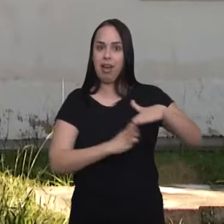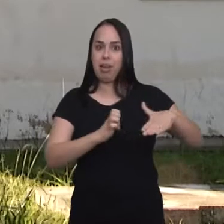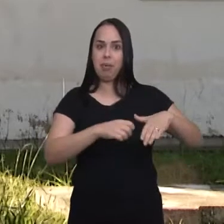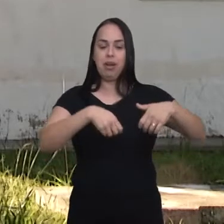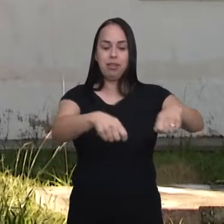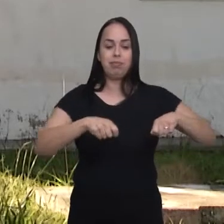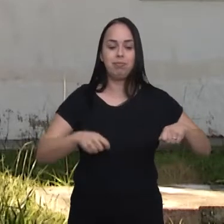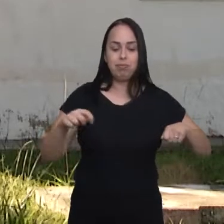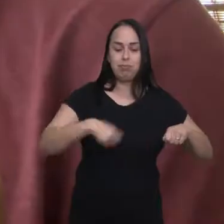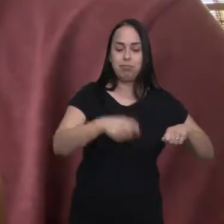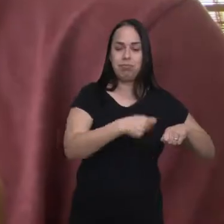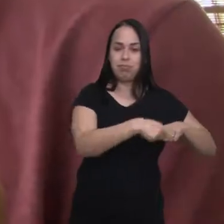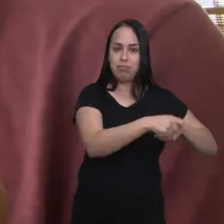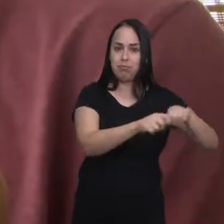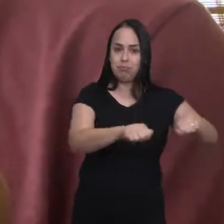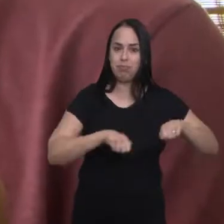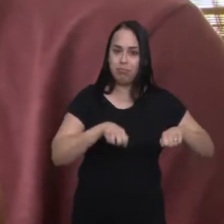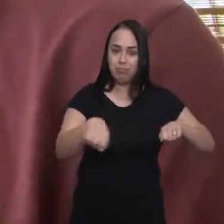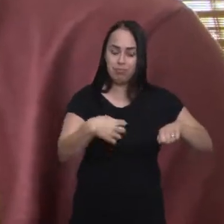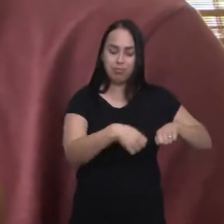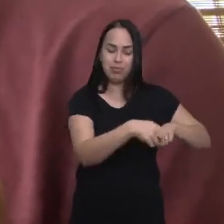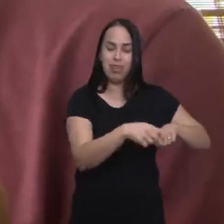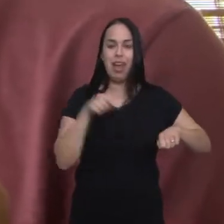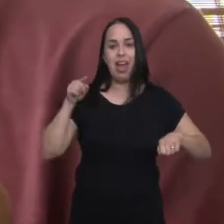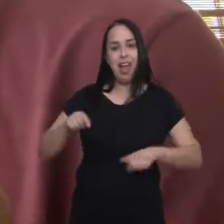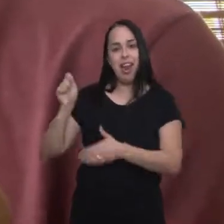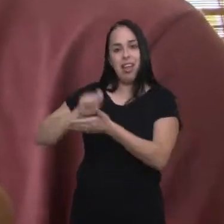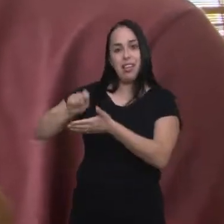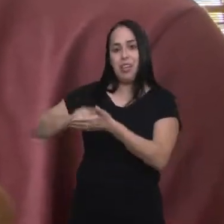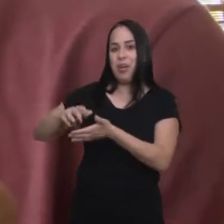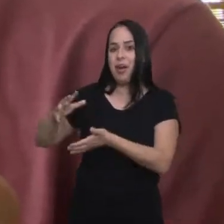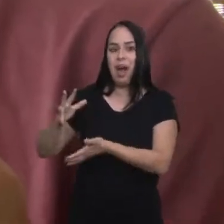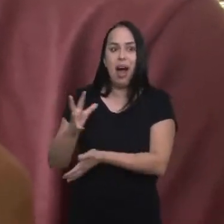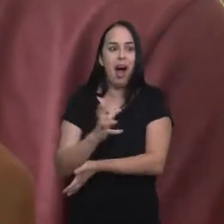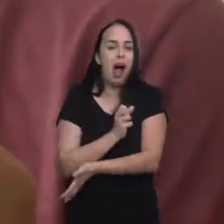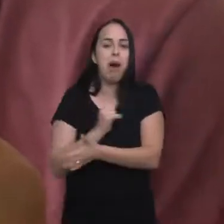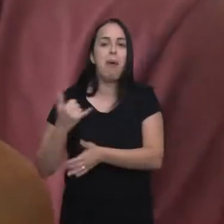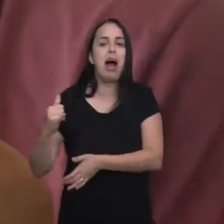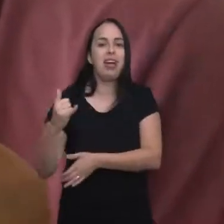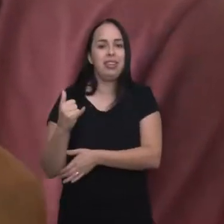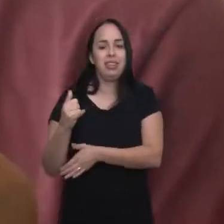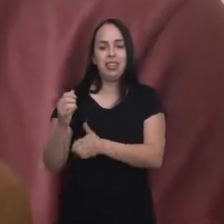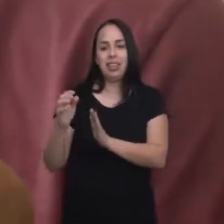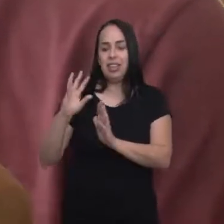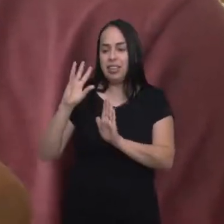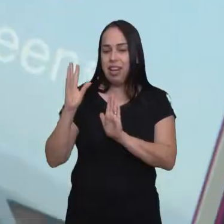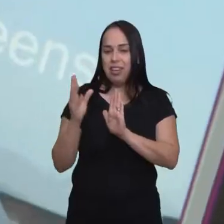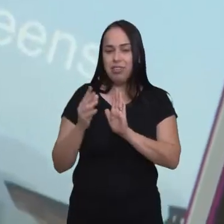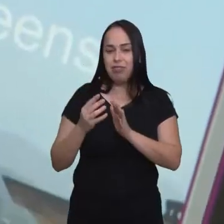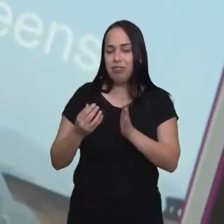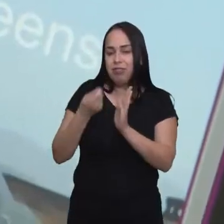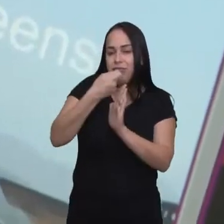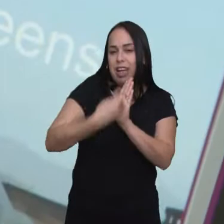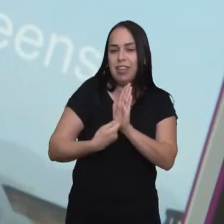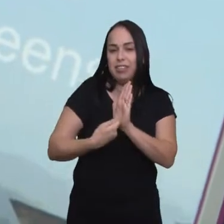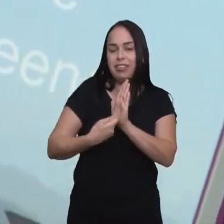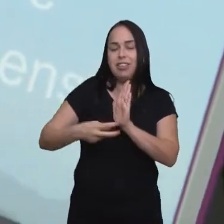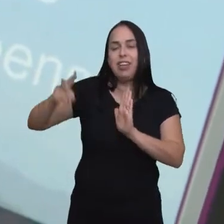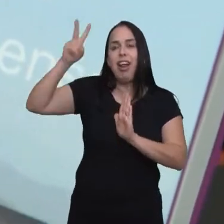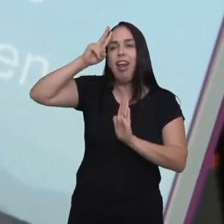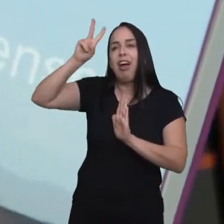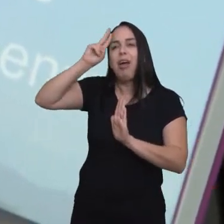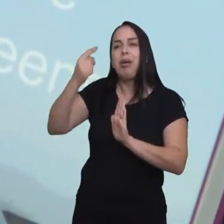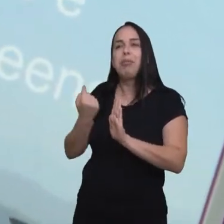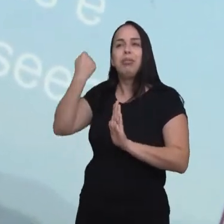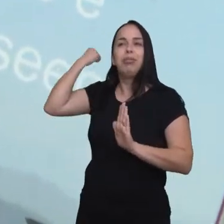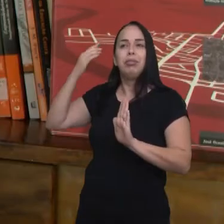tecelagem Paraíba. Escritor apaixonado por Santana, Moacir tem textos que trazem memórias da infância e que também